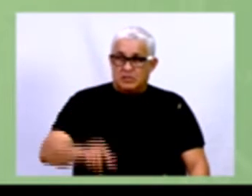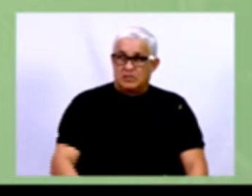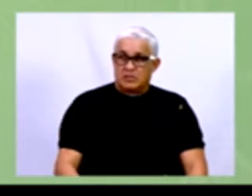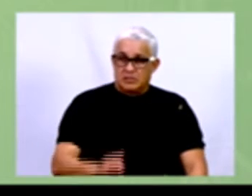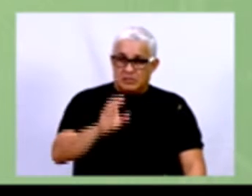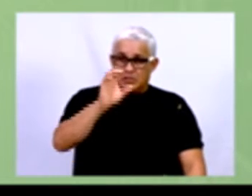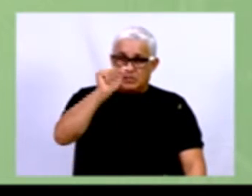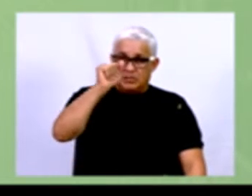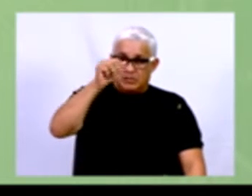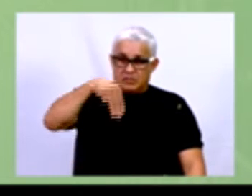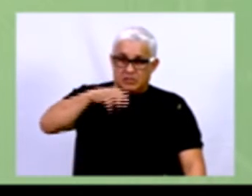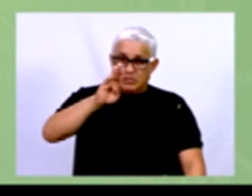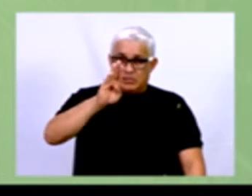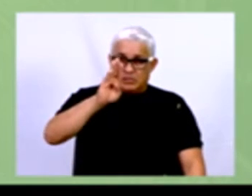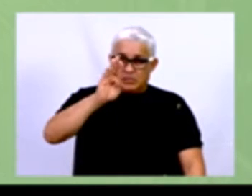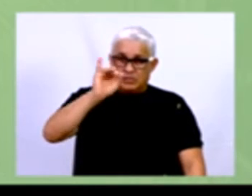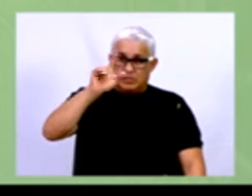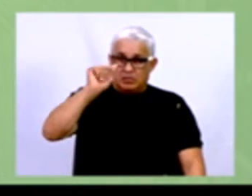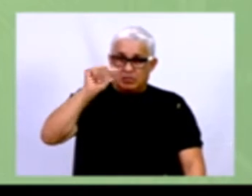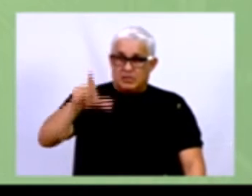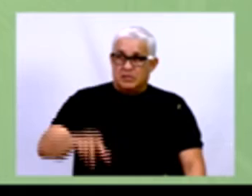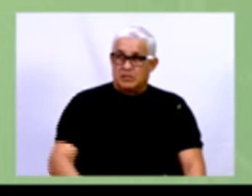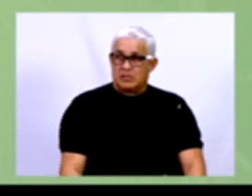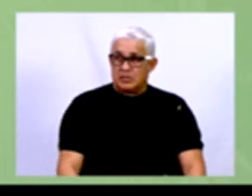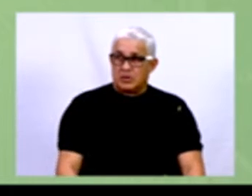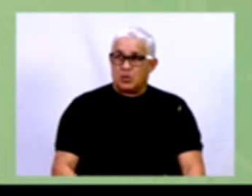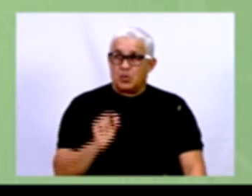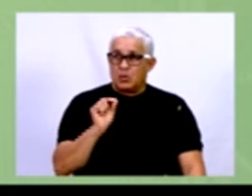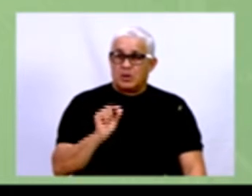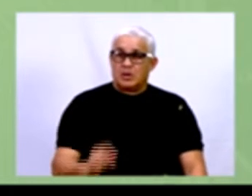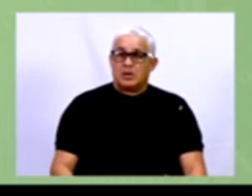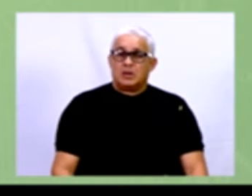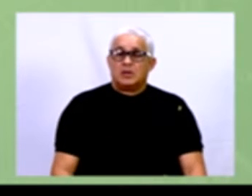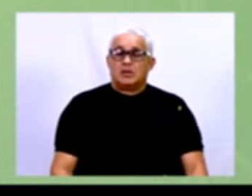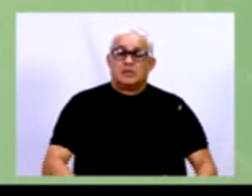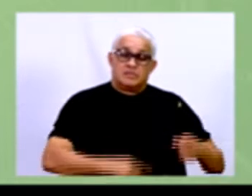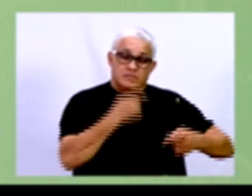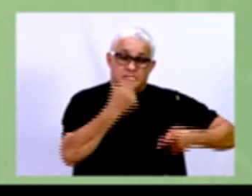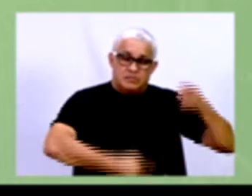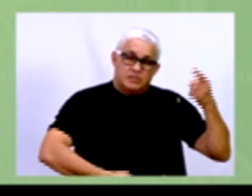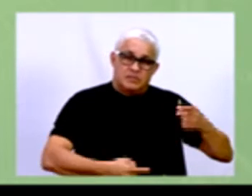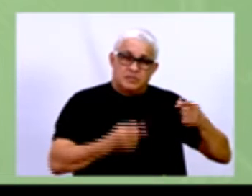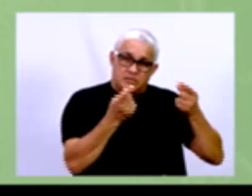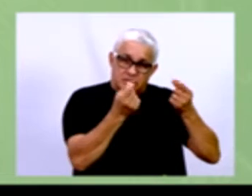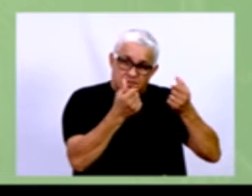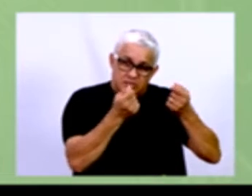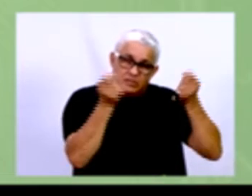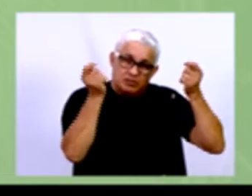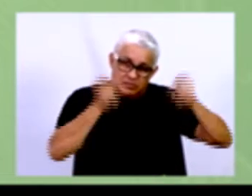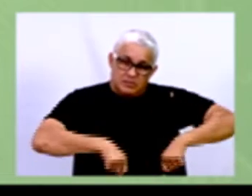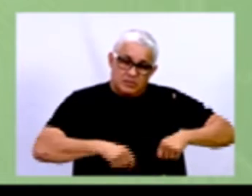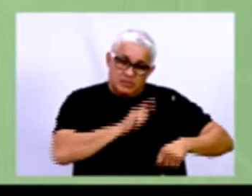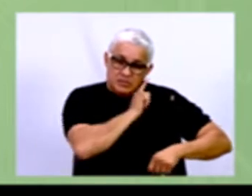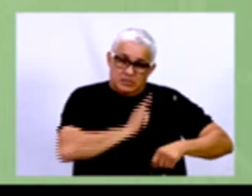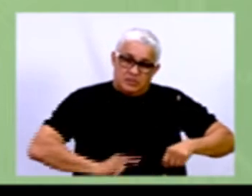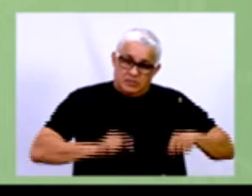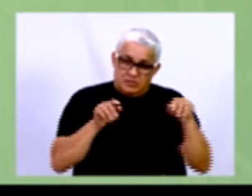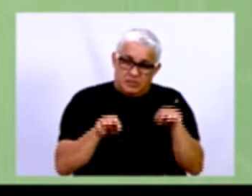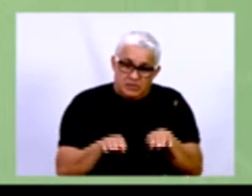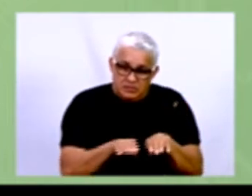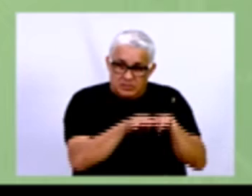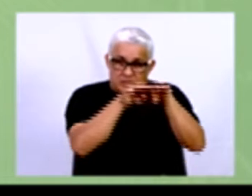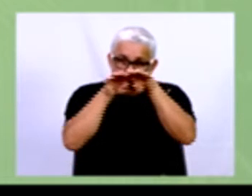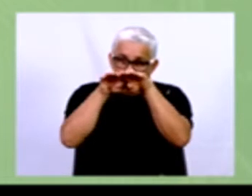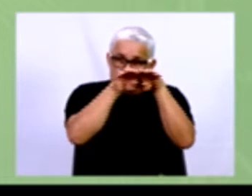Por favor, professora. A política cambial trata-se de um instrumento de política econômica que possibilita ao governo equilibrar as